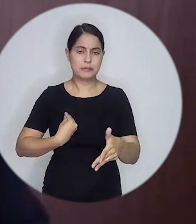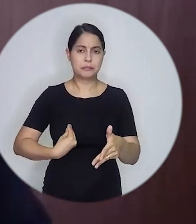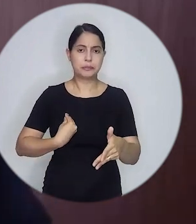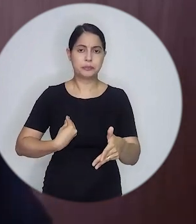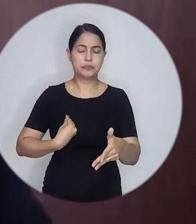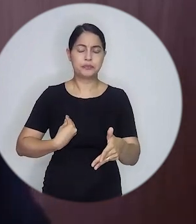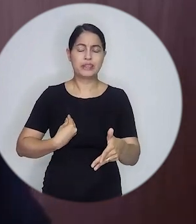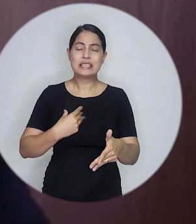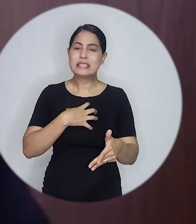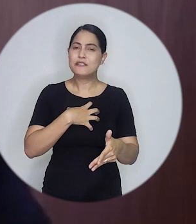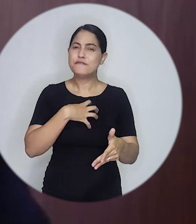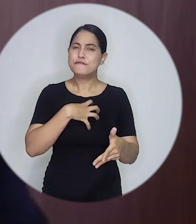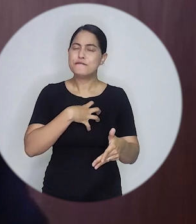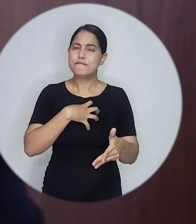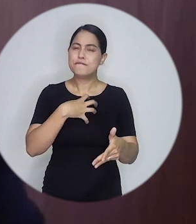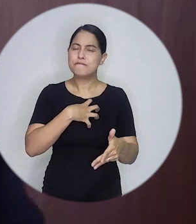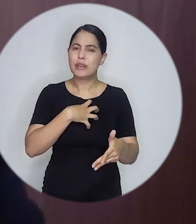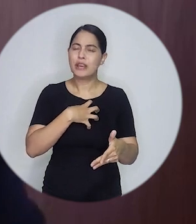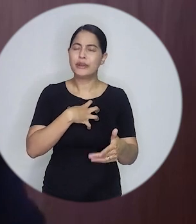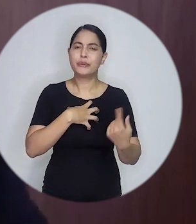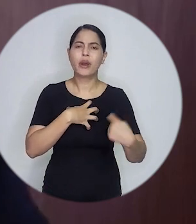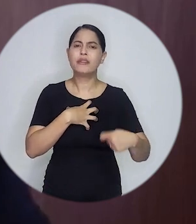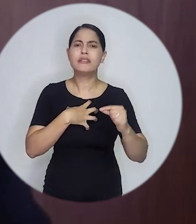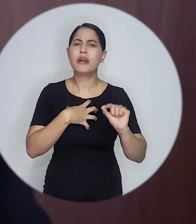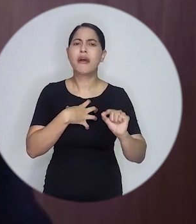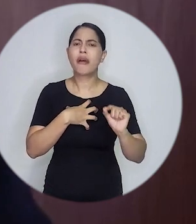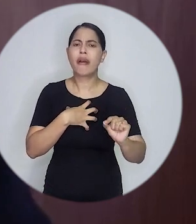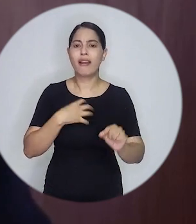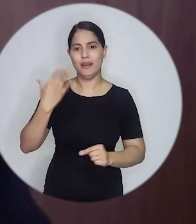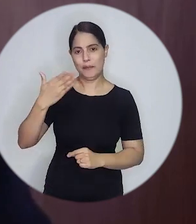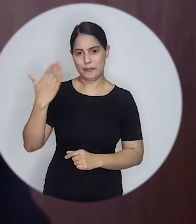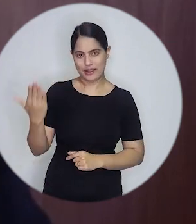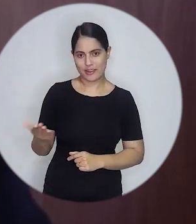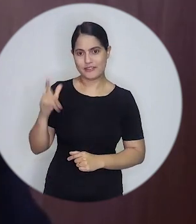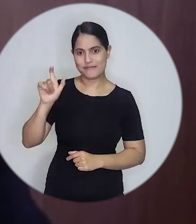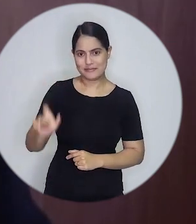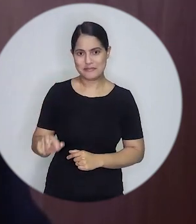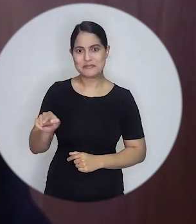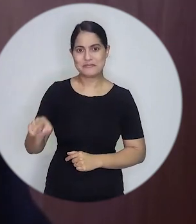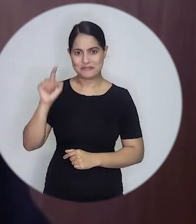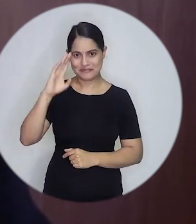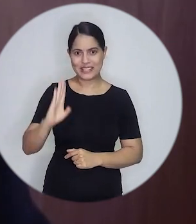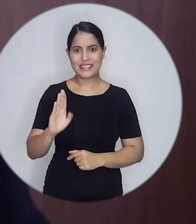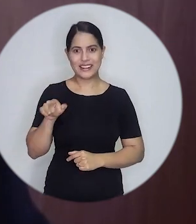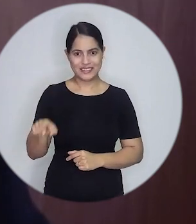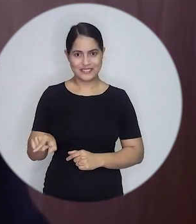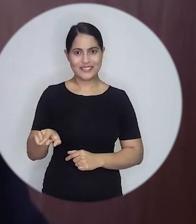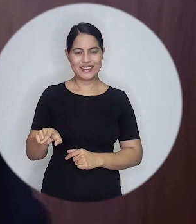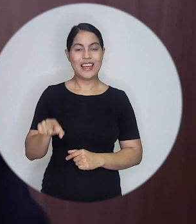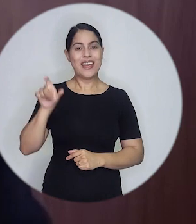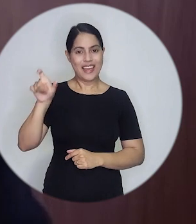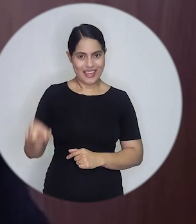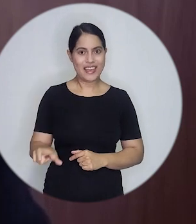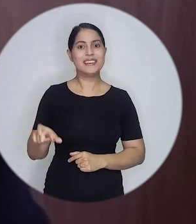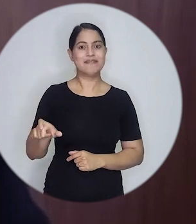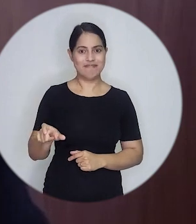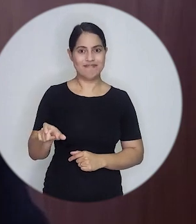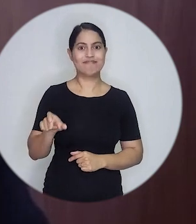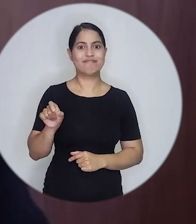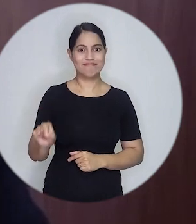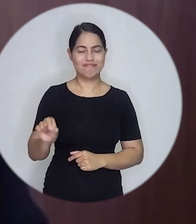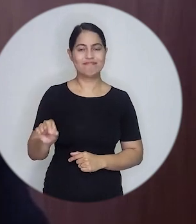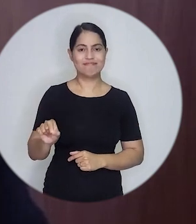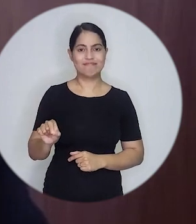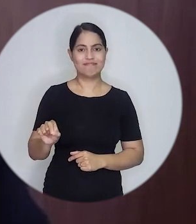participantes com muito sentimento a necessidade de homenagem a esse brasileiro que teve